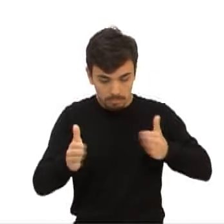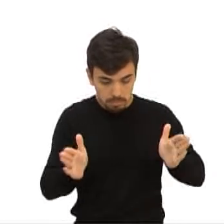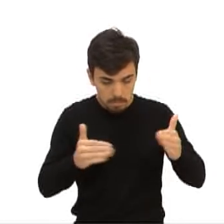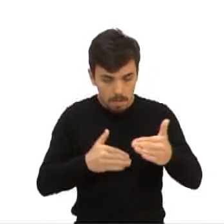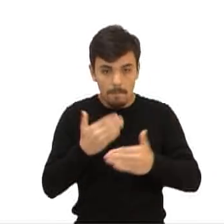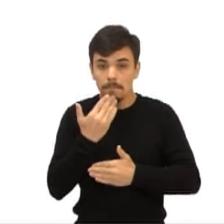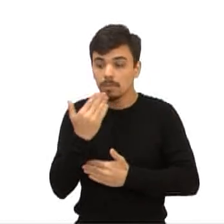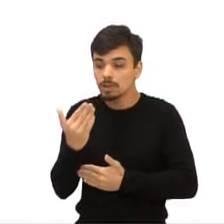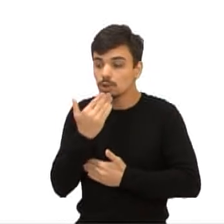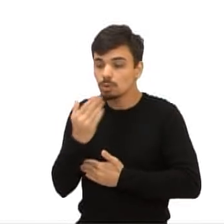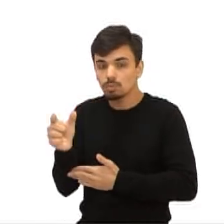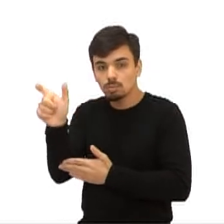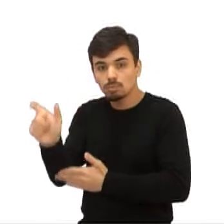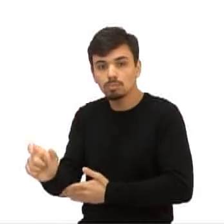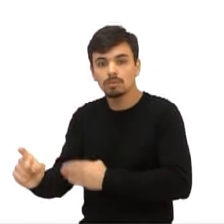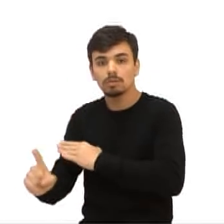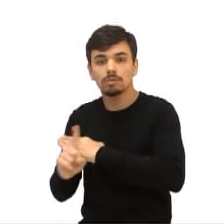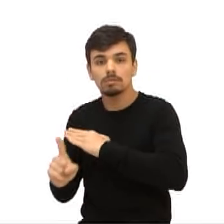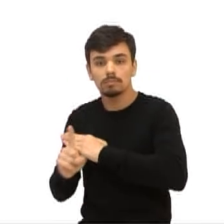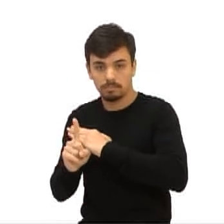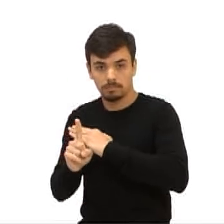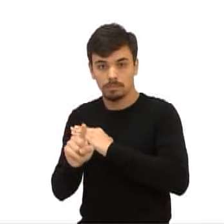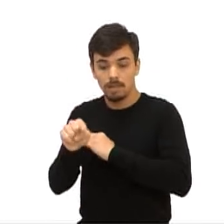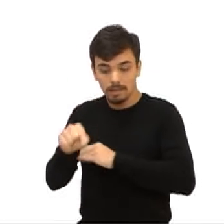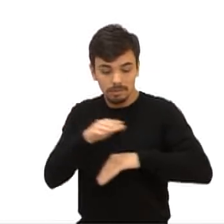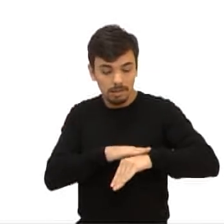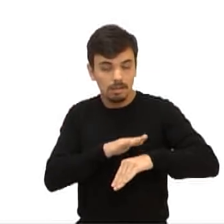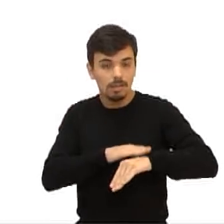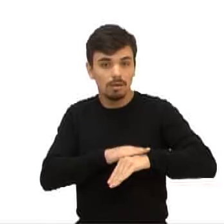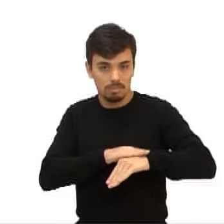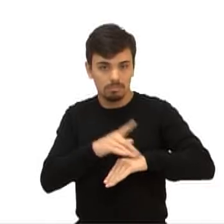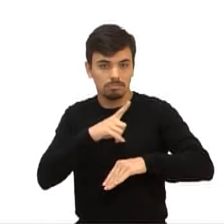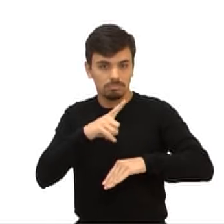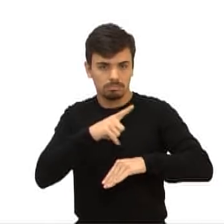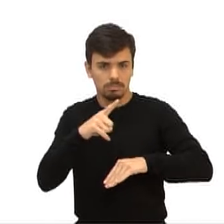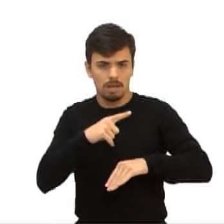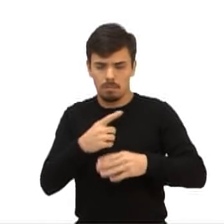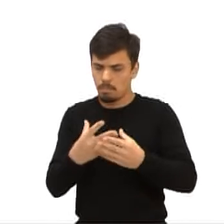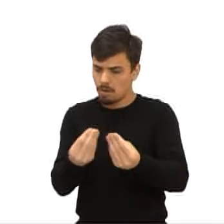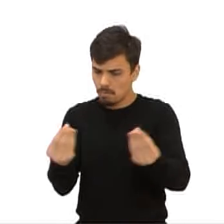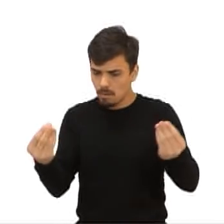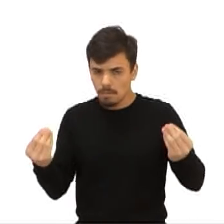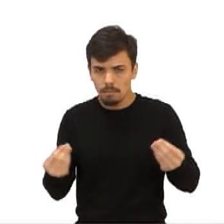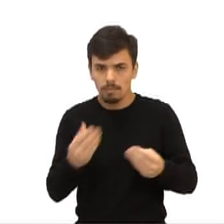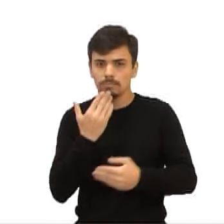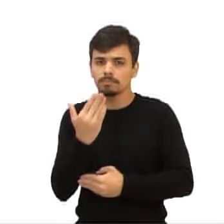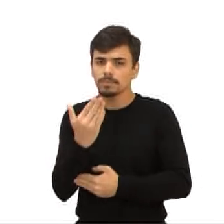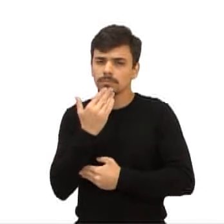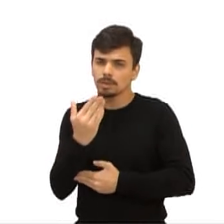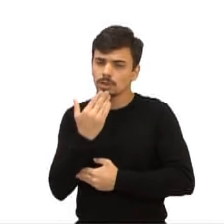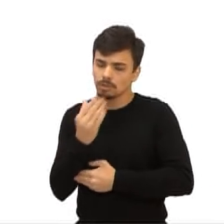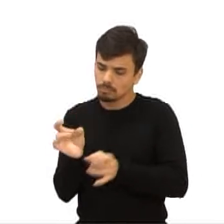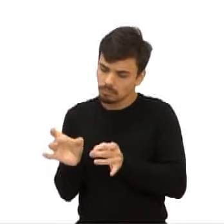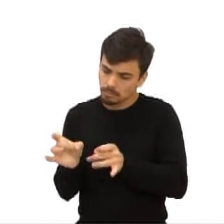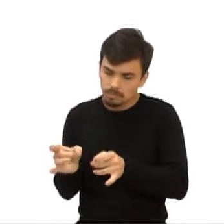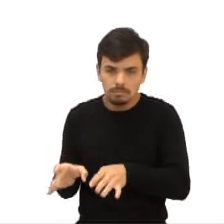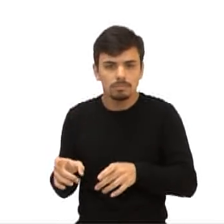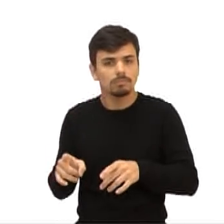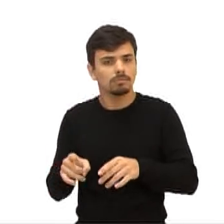sob encomendas. E nesse período, temos muitas encomendas de